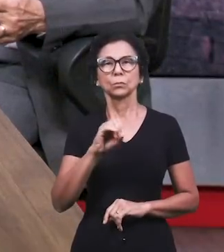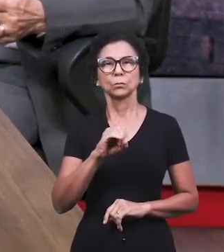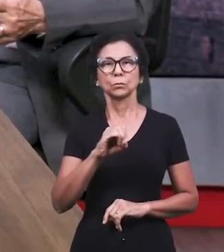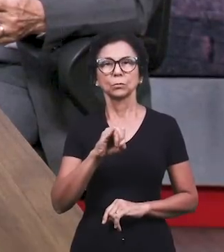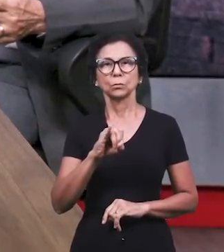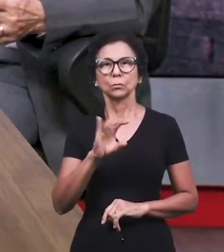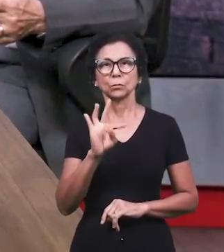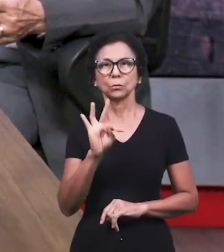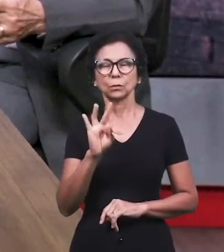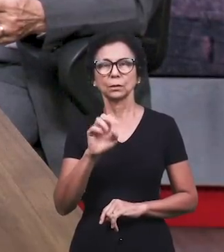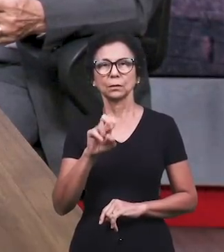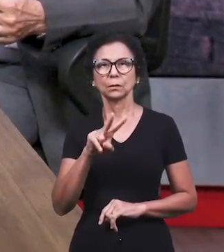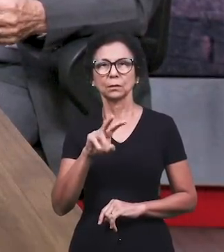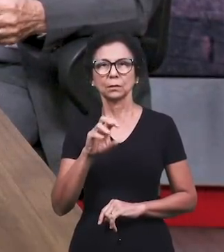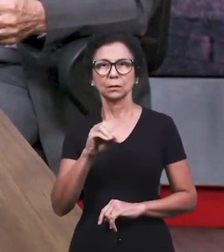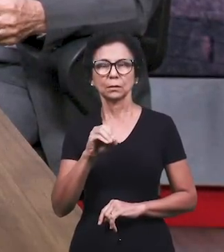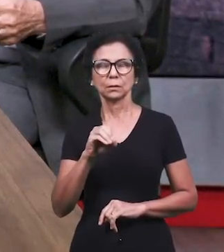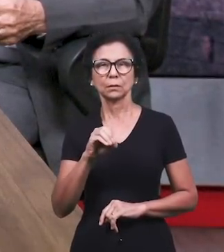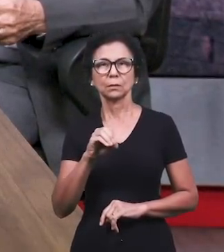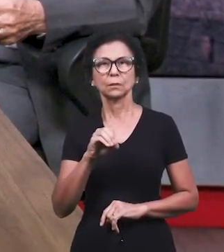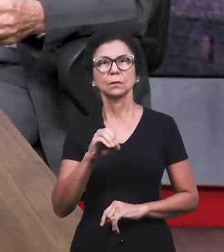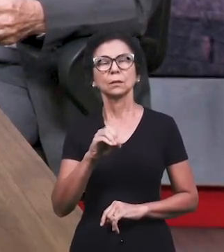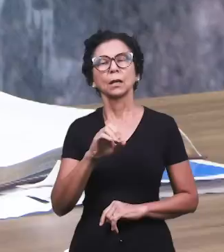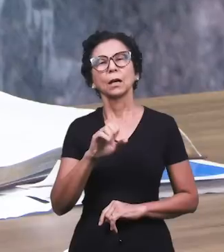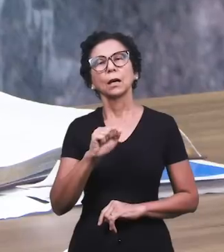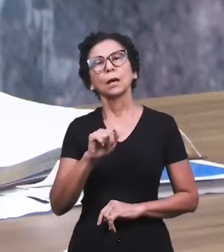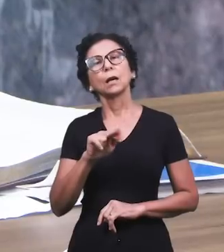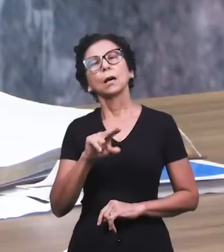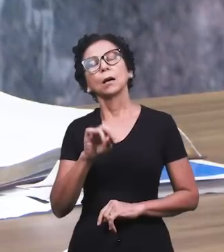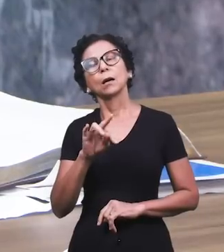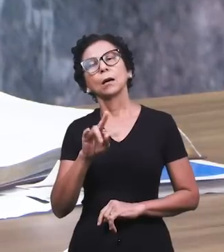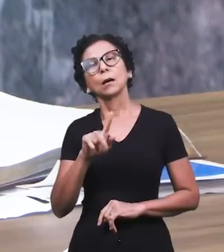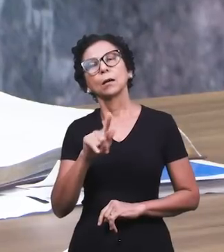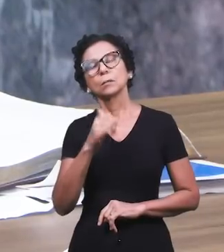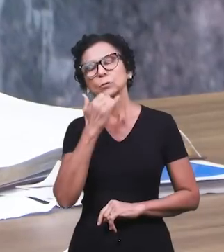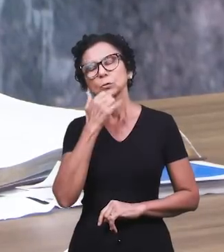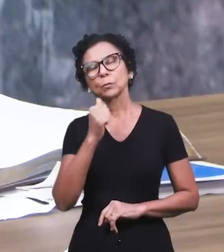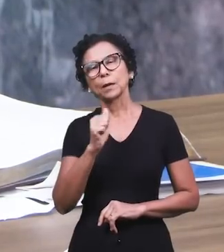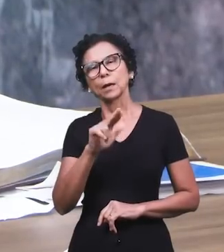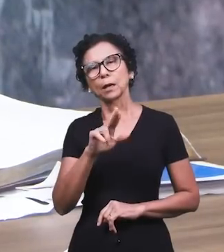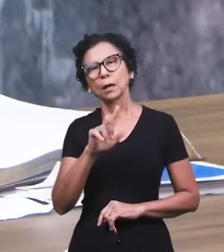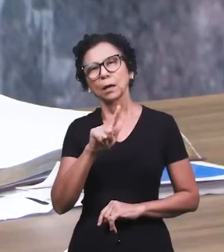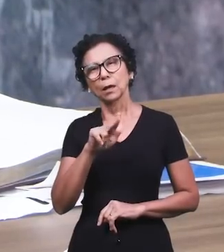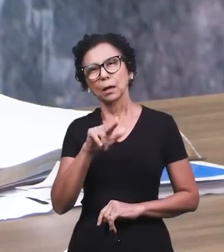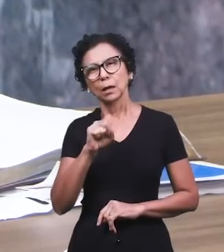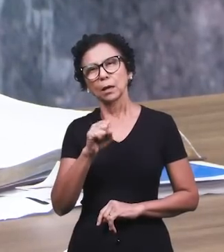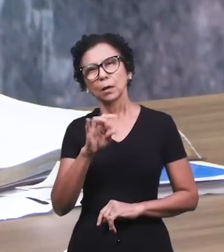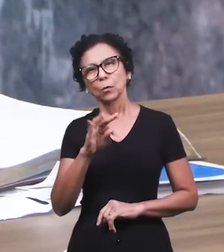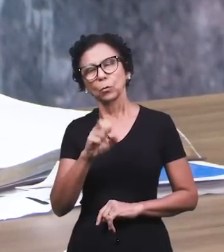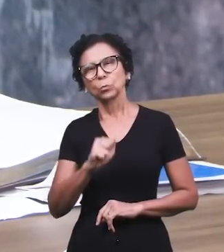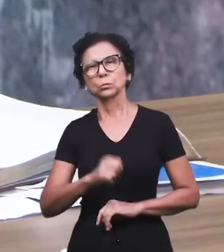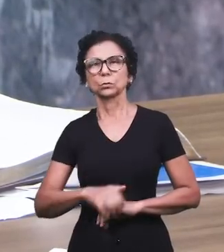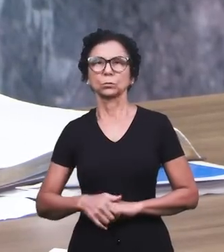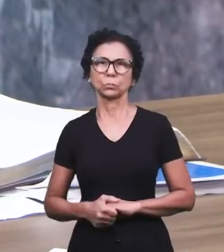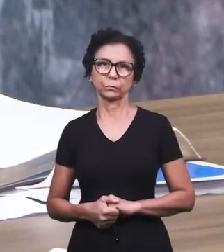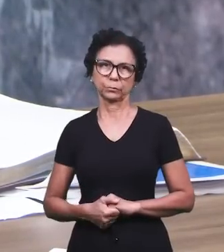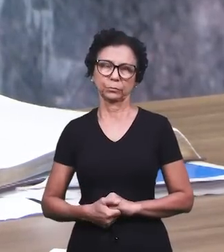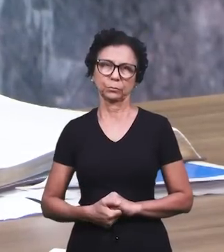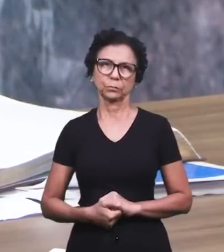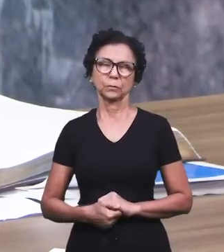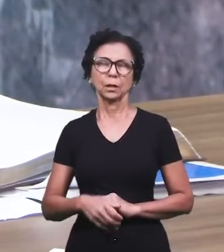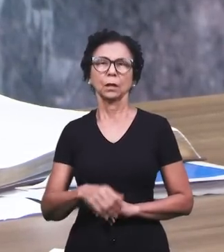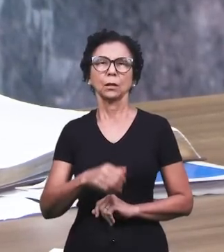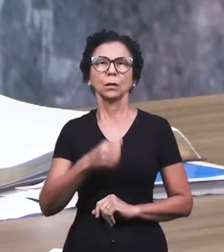O tio dele, o Júlio César, ele não chegou a ser imperador, mas concentrou poderes em sua mão e foi assassinado pelo Senado de